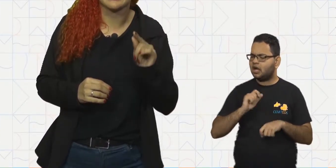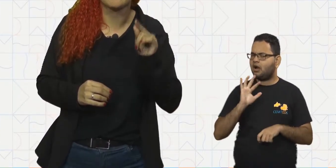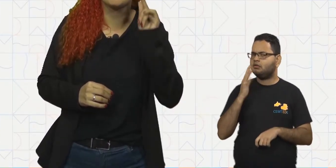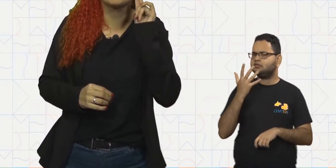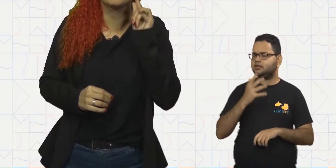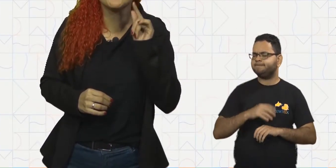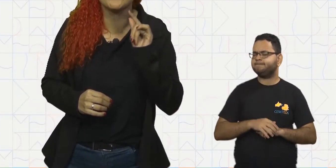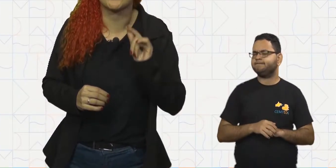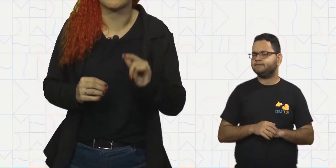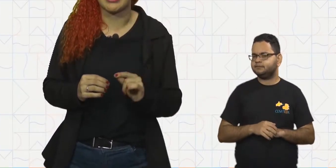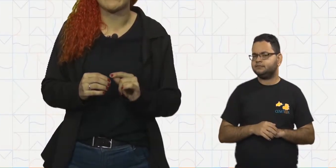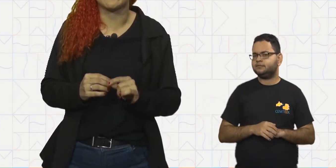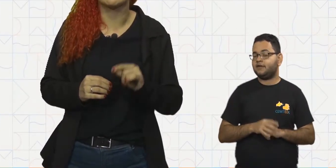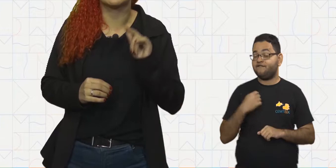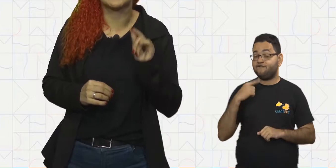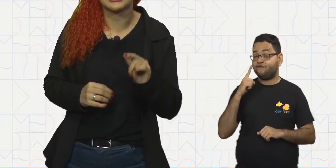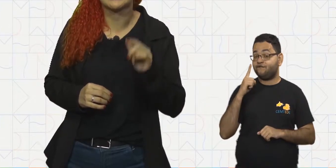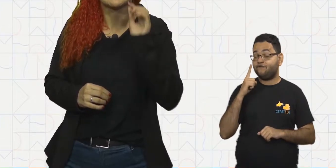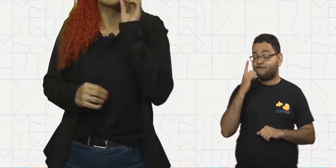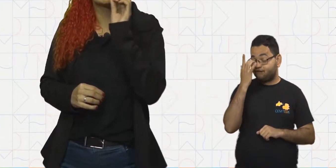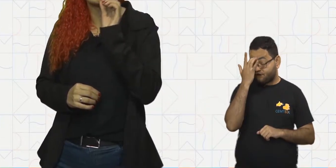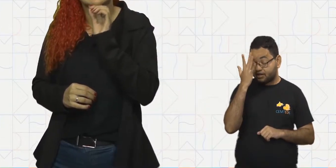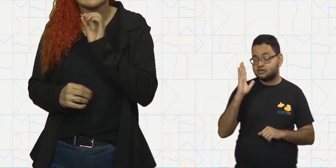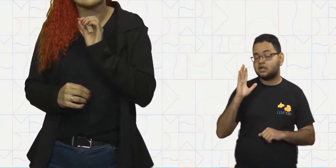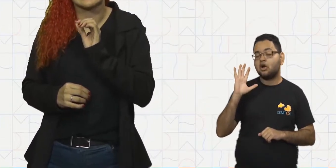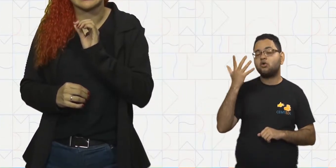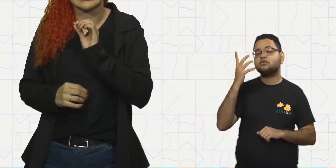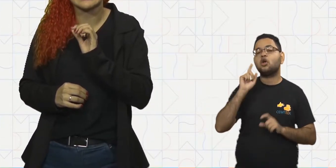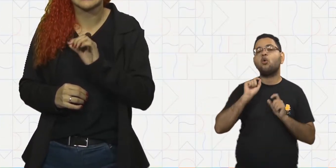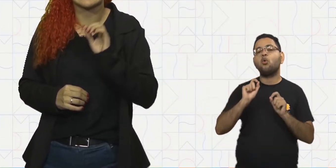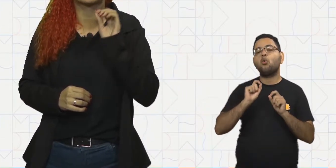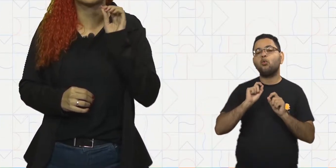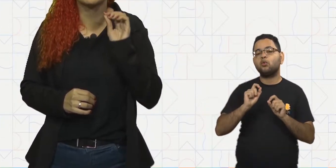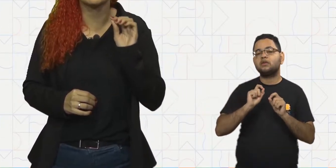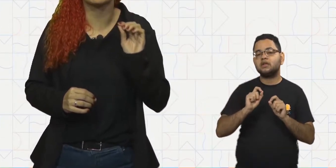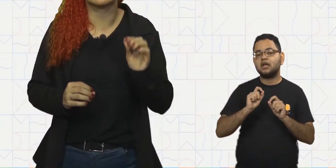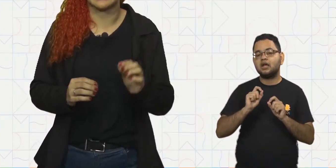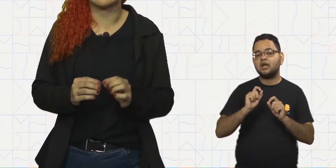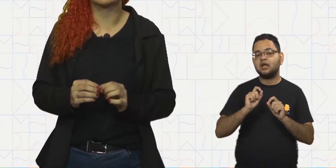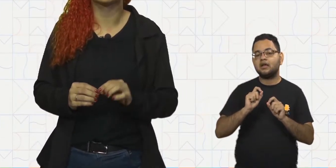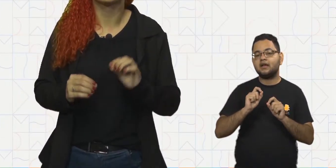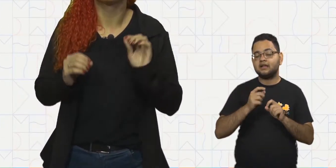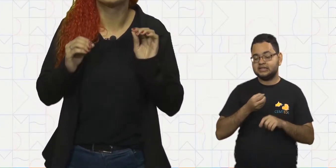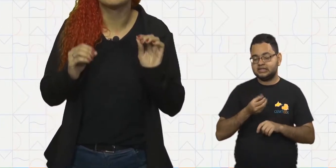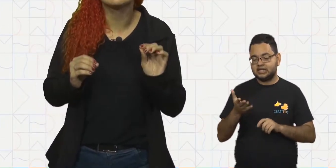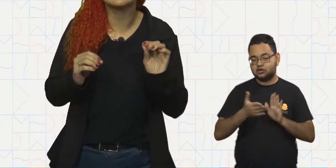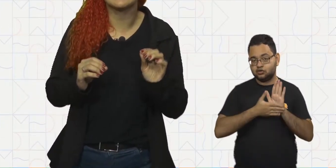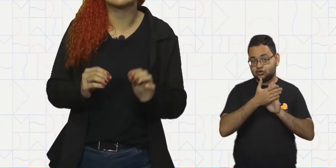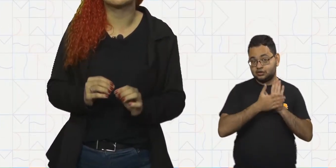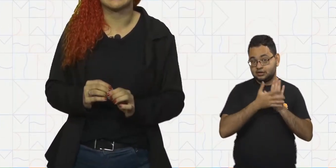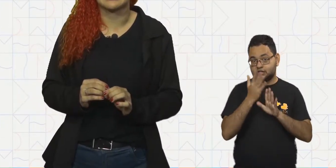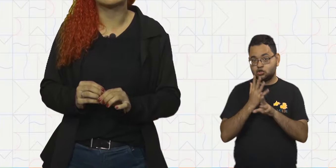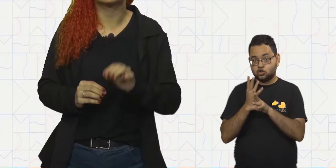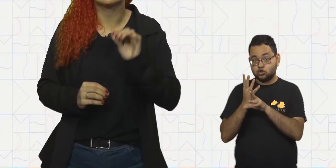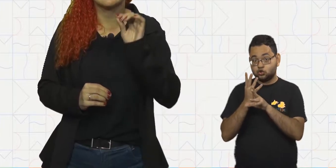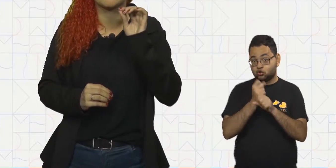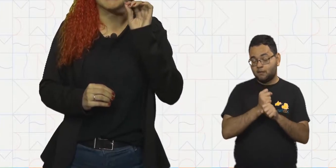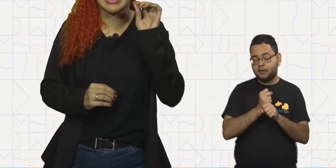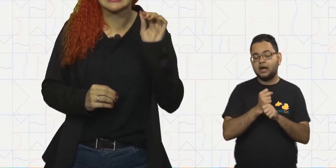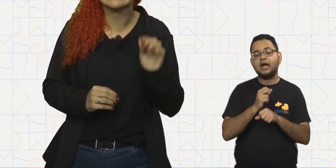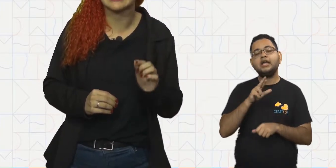que é o muito provável de nos três lances a soma dos dados forem de